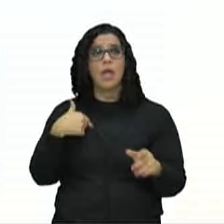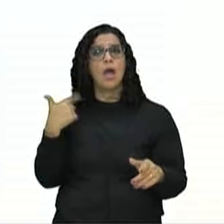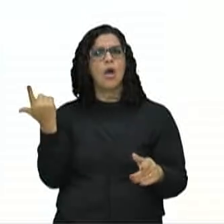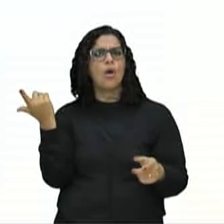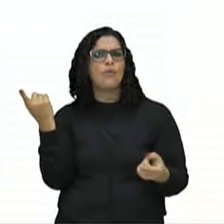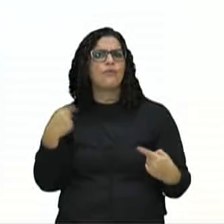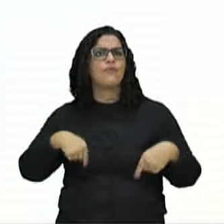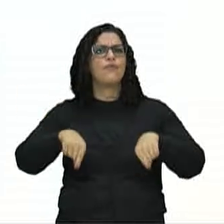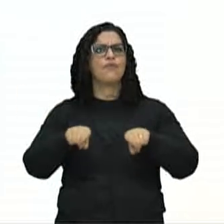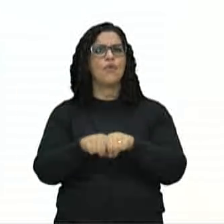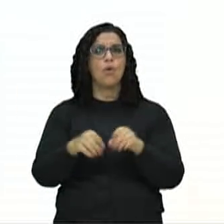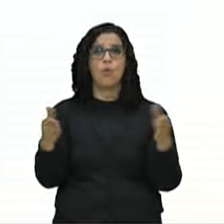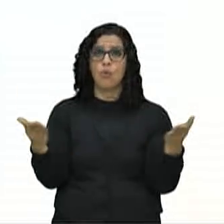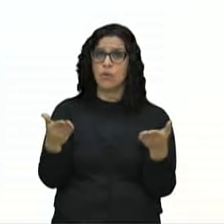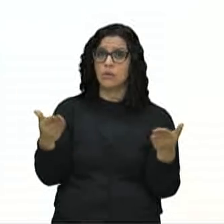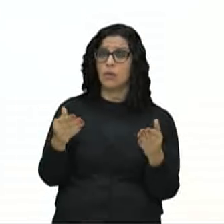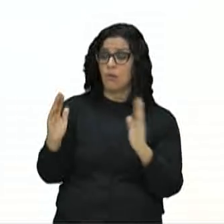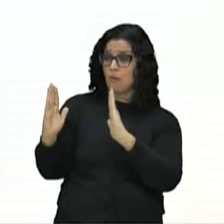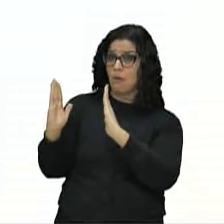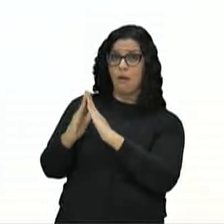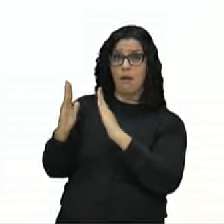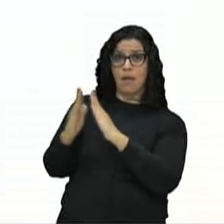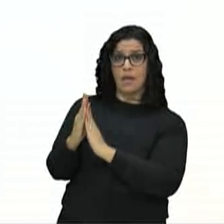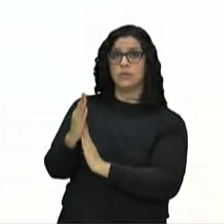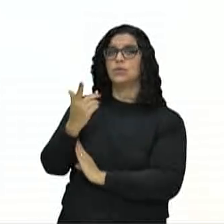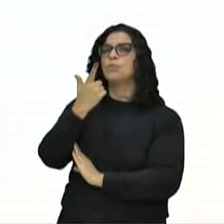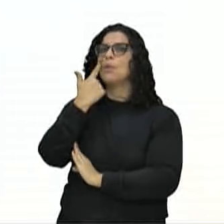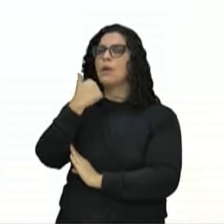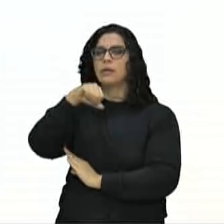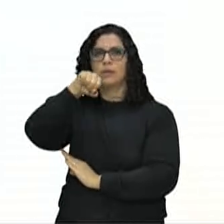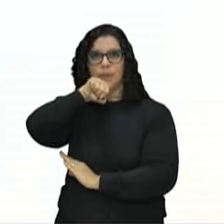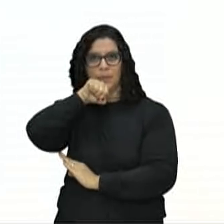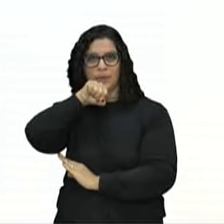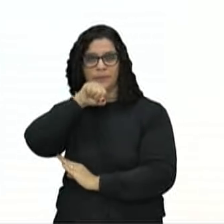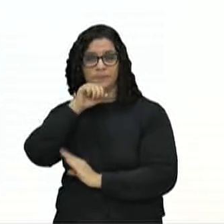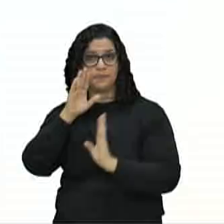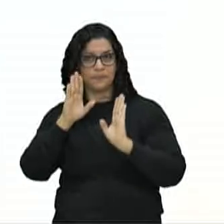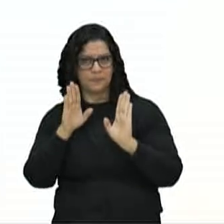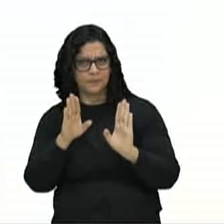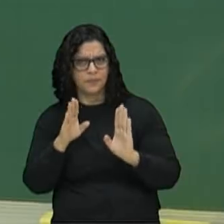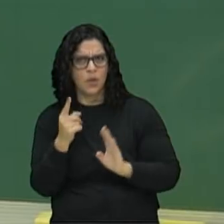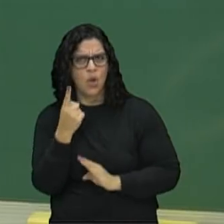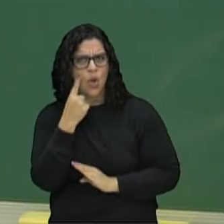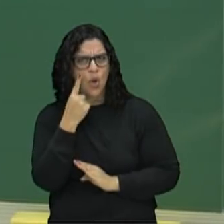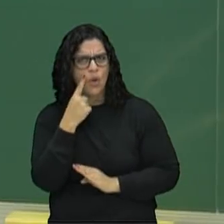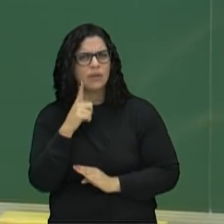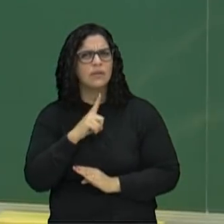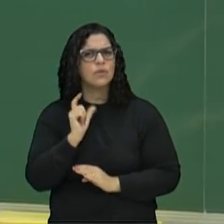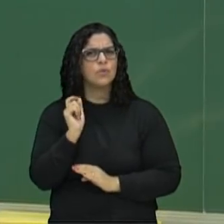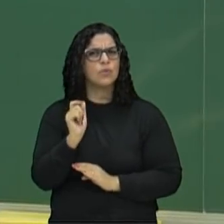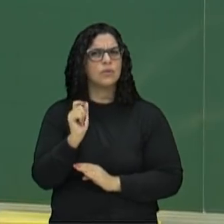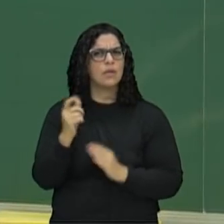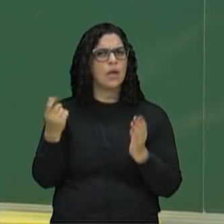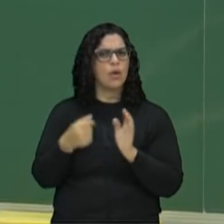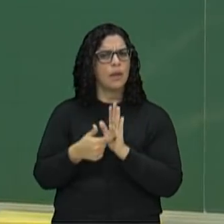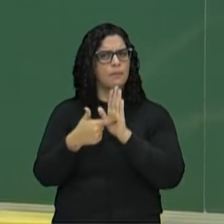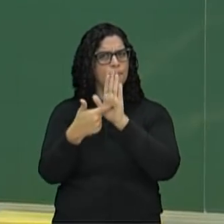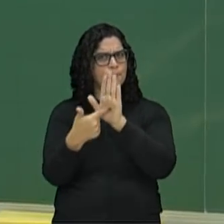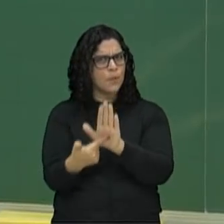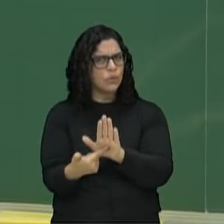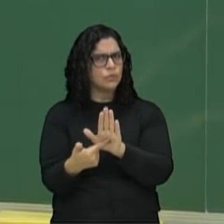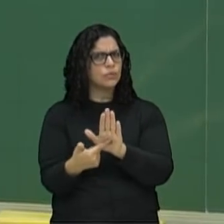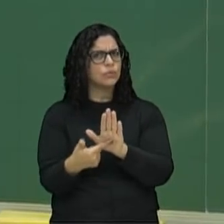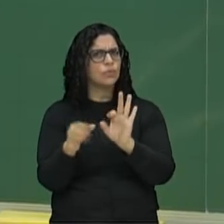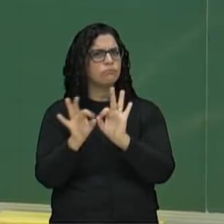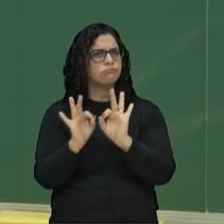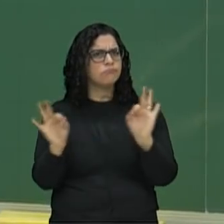de regressar à casa paterna. Ok, gente, nós temos uma expressão